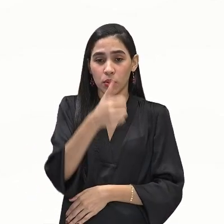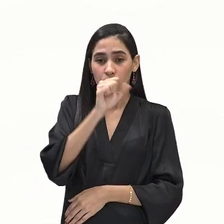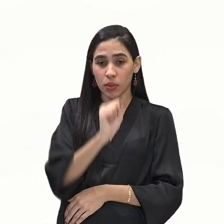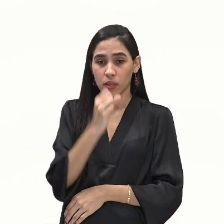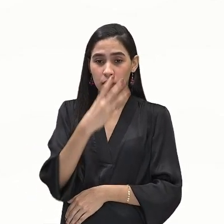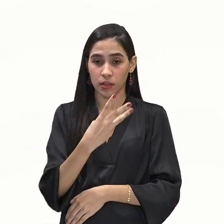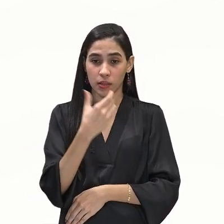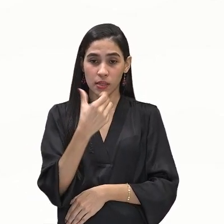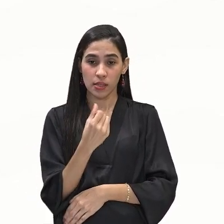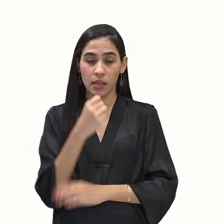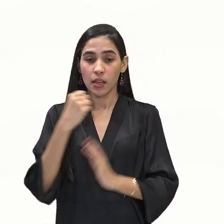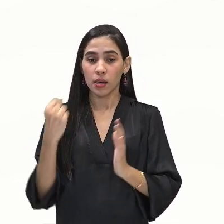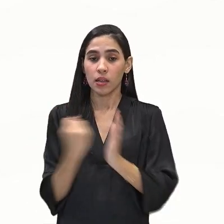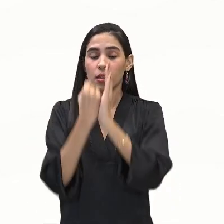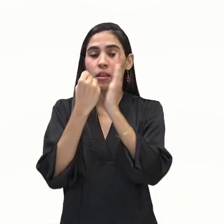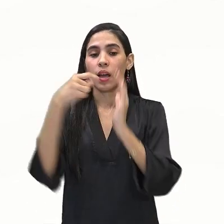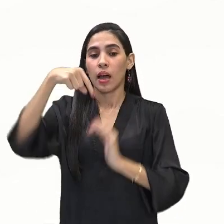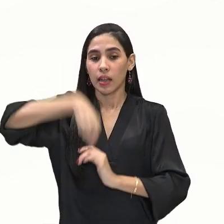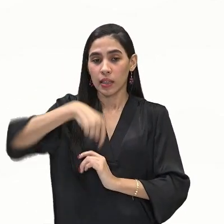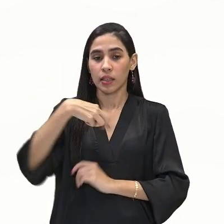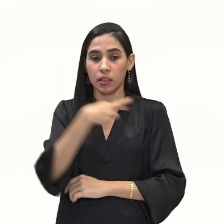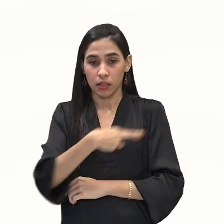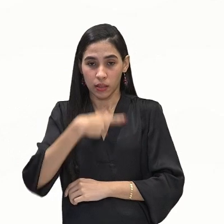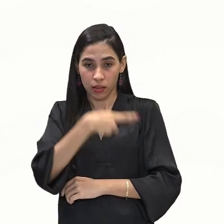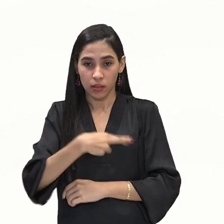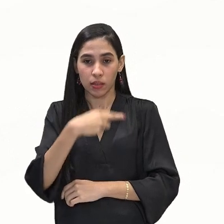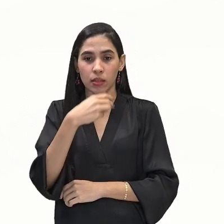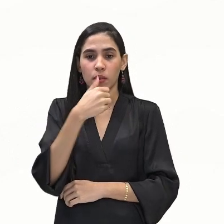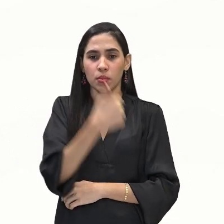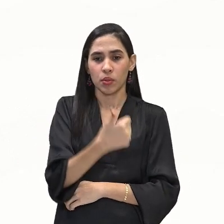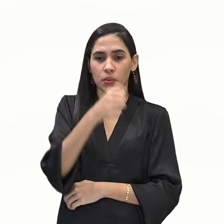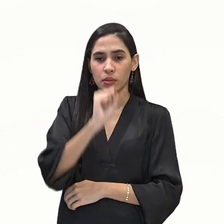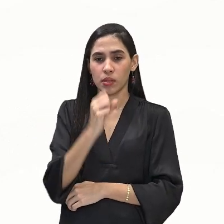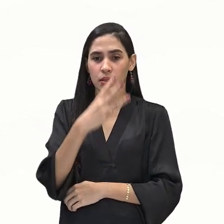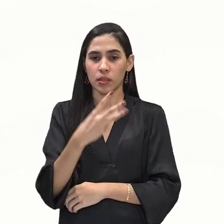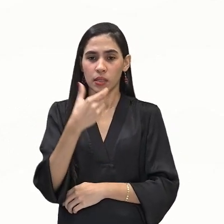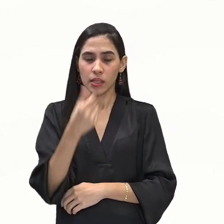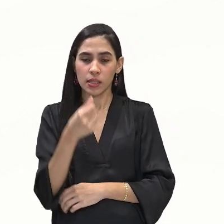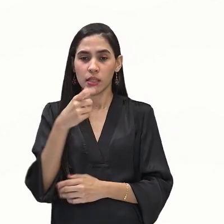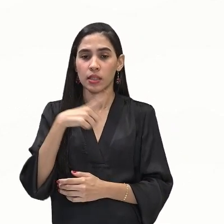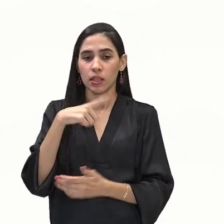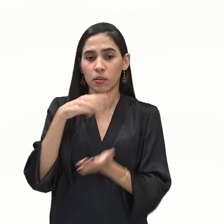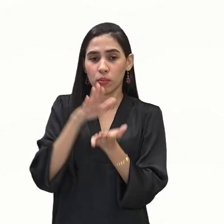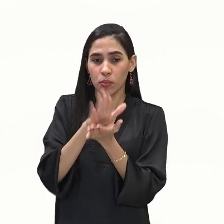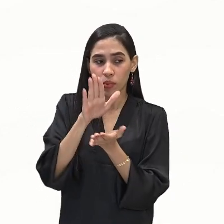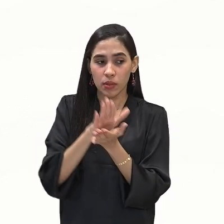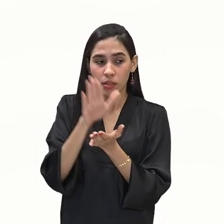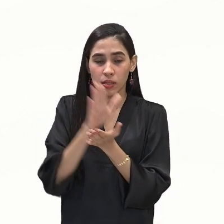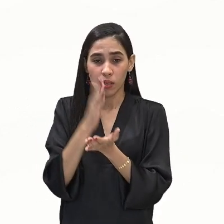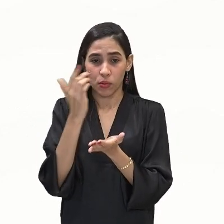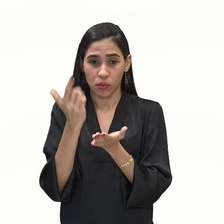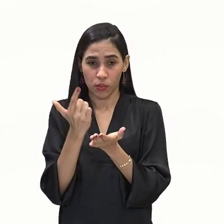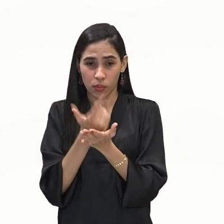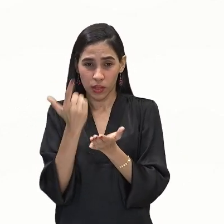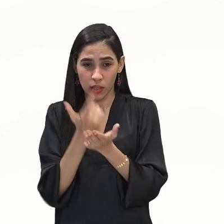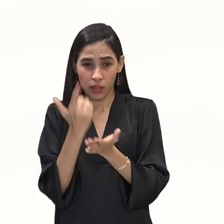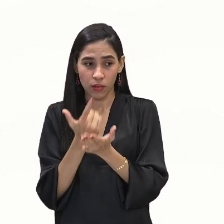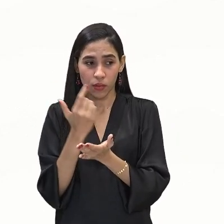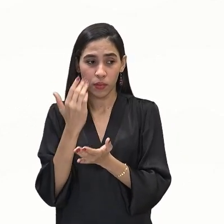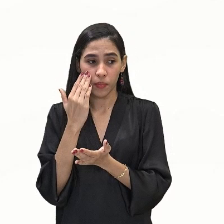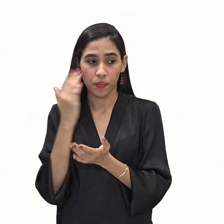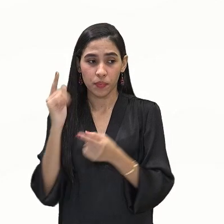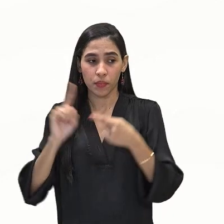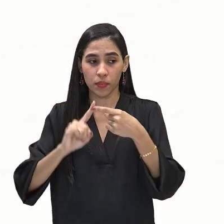se dá o surgimento do romantismo no Brasil. 1836, com a publicação de Suspiros Poéticos e